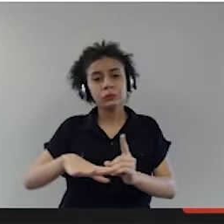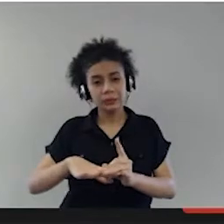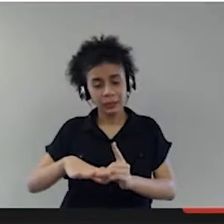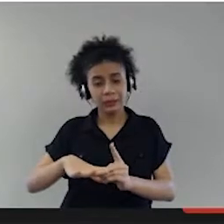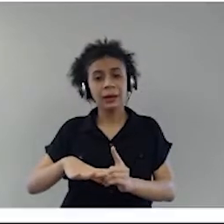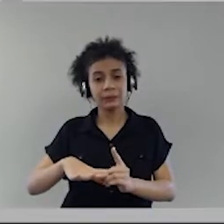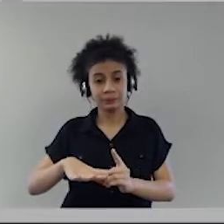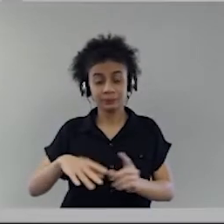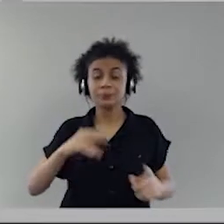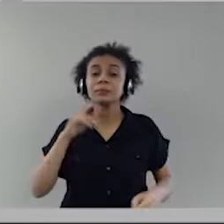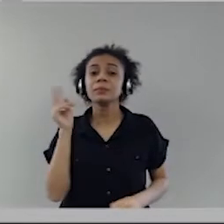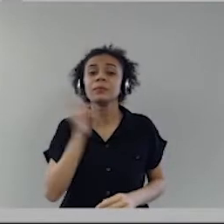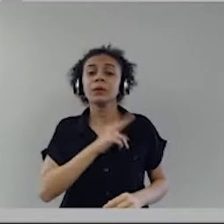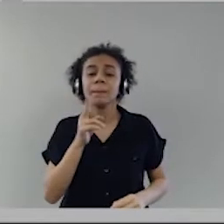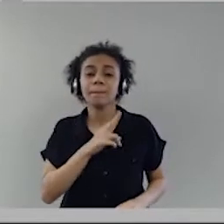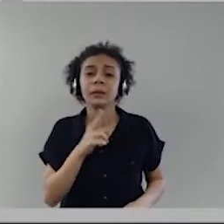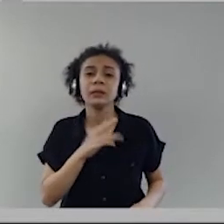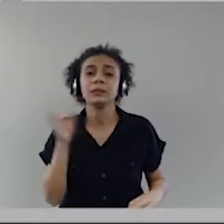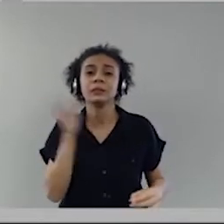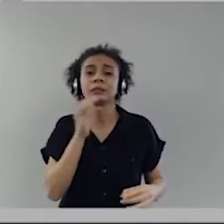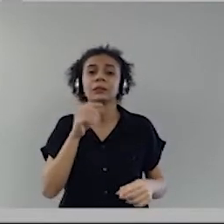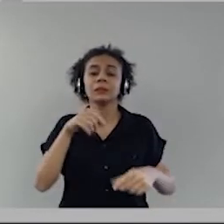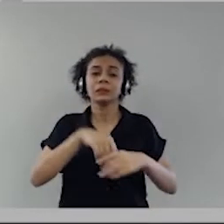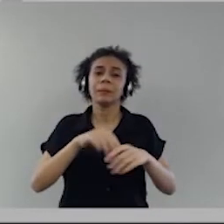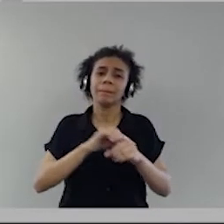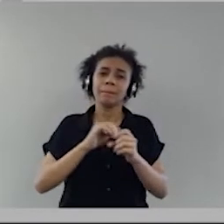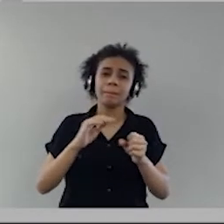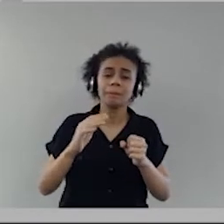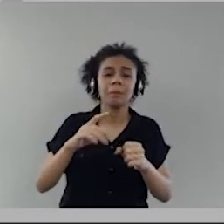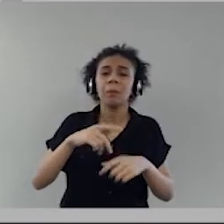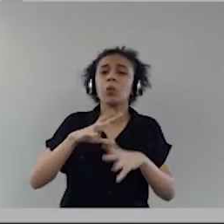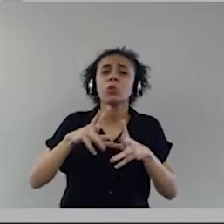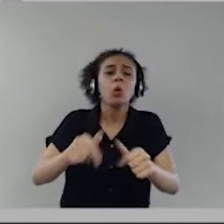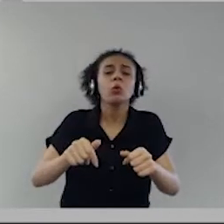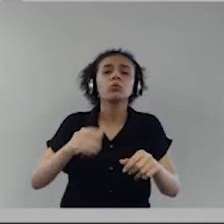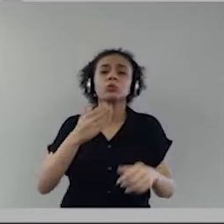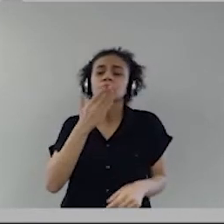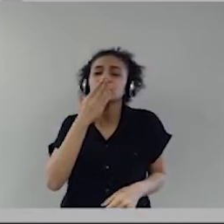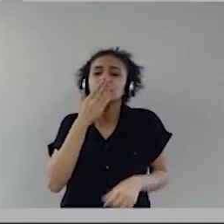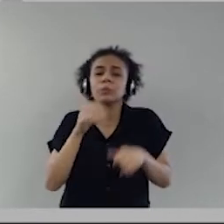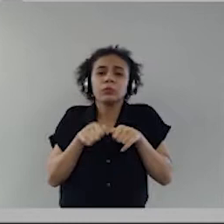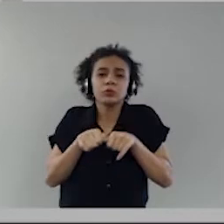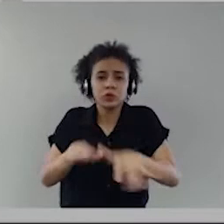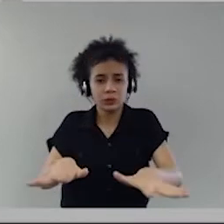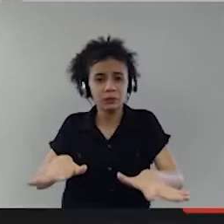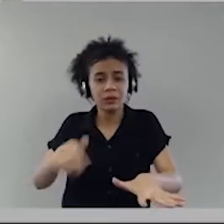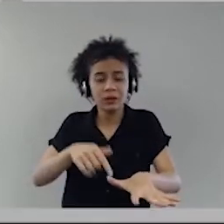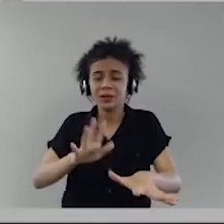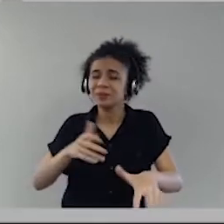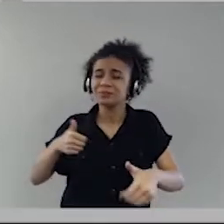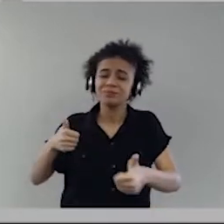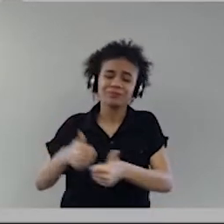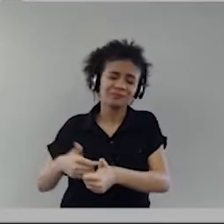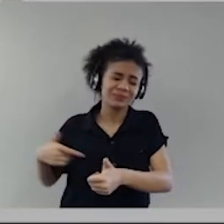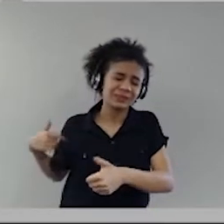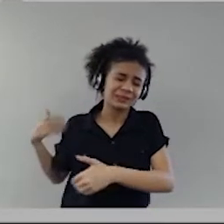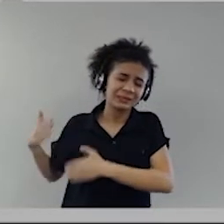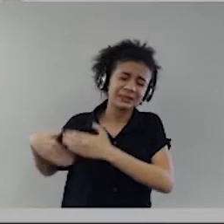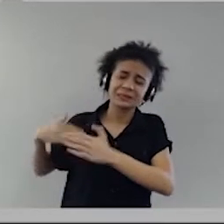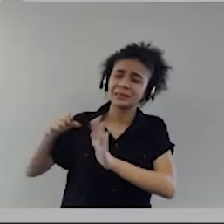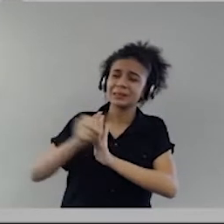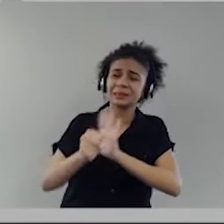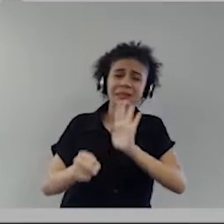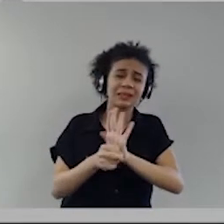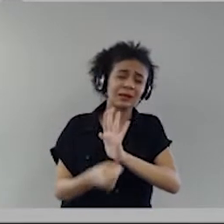As emergências, as pandemias, as epidemias, elas acompanham a humanidade há séculos,